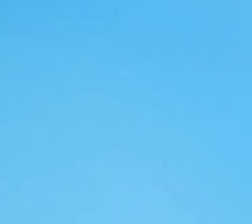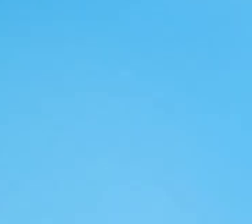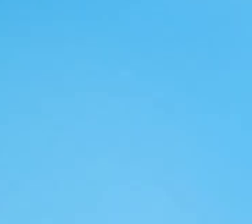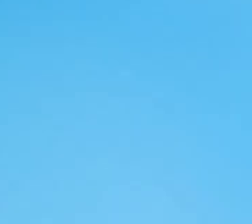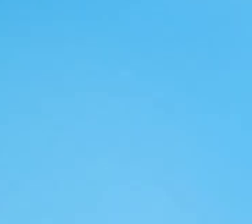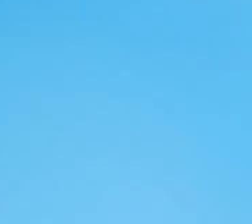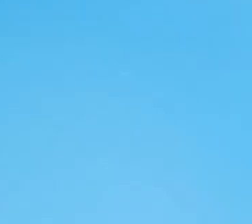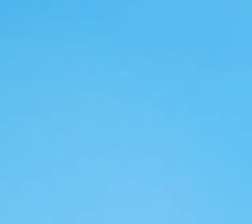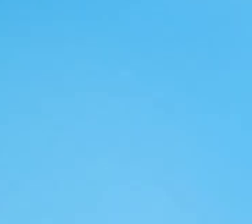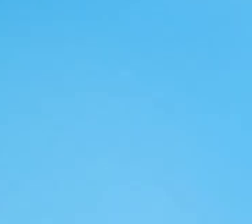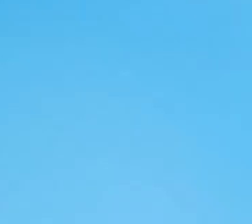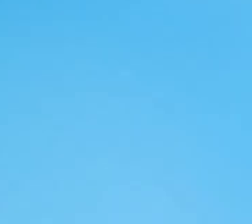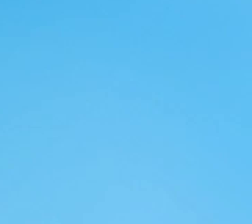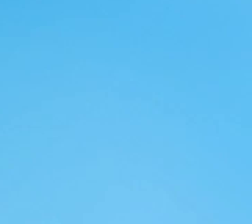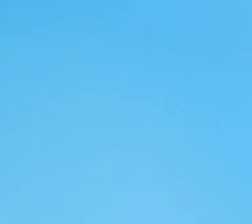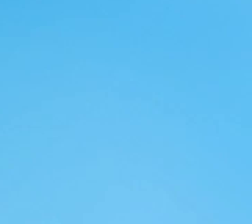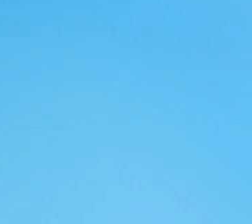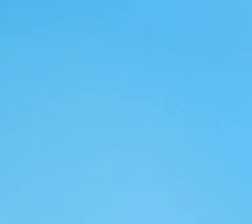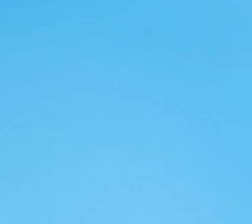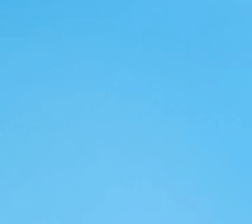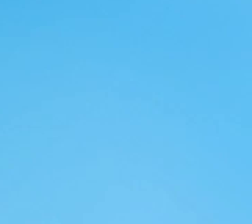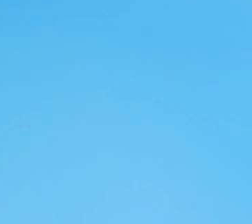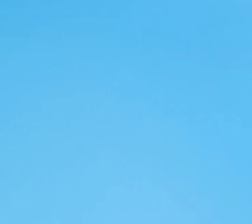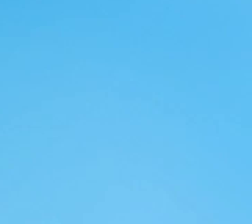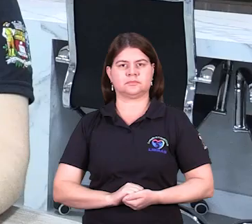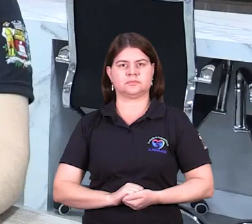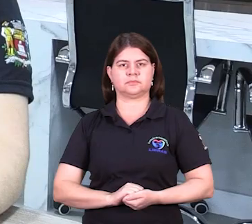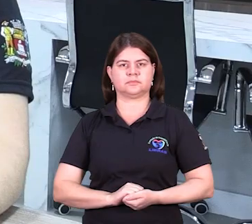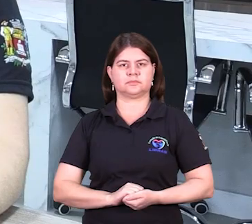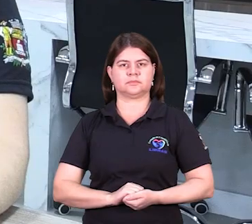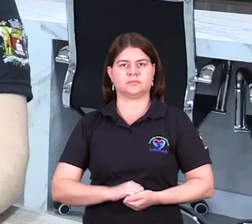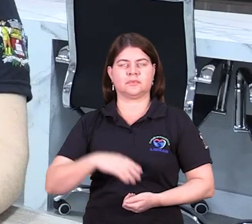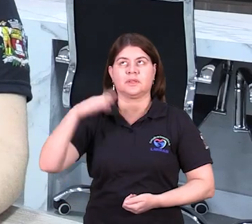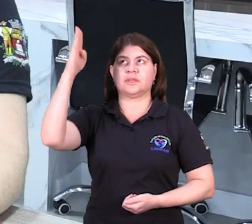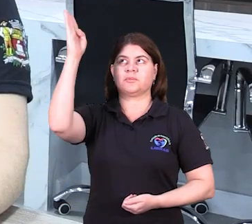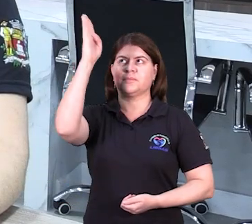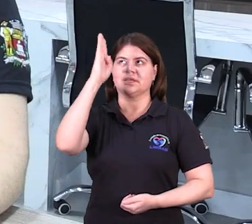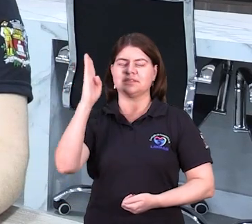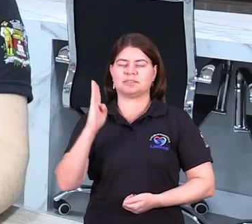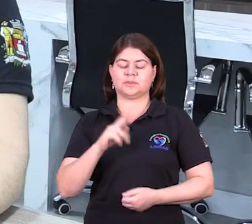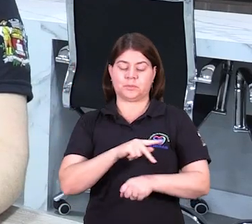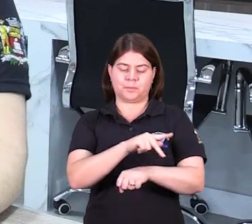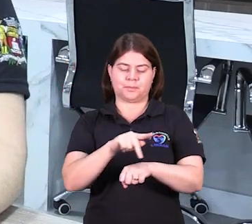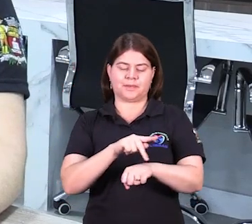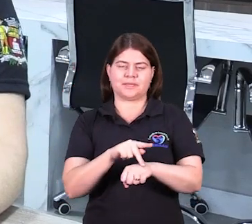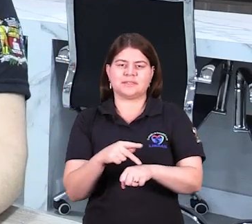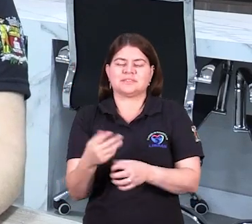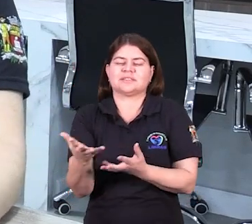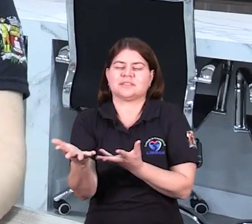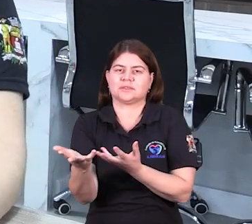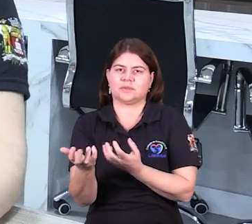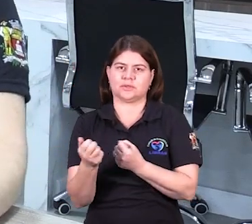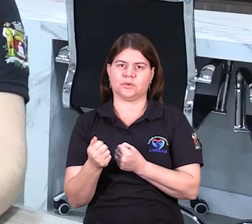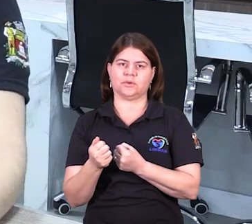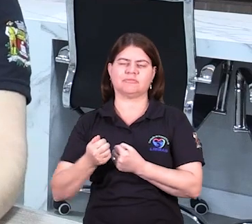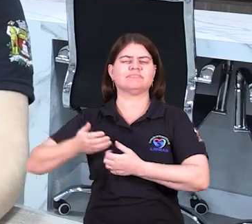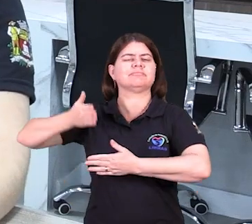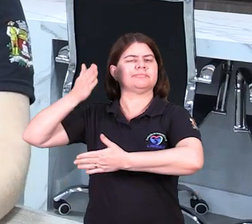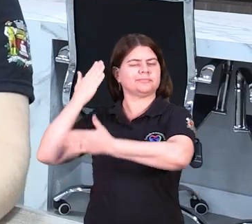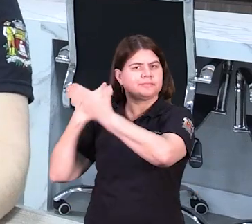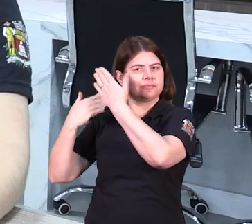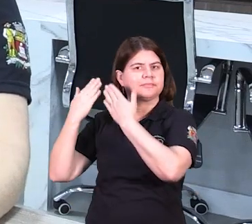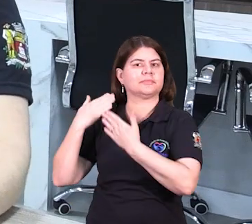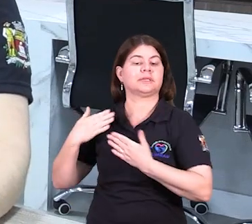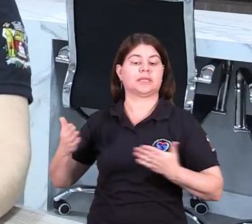mãe gentil, pátria amada Brasil. O Brasil é uma terra acolhedora para todos. Ainda já era